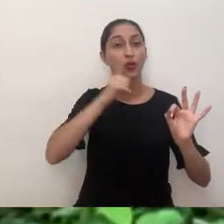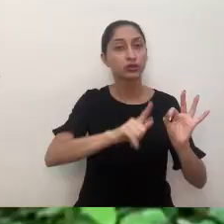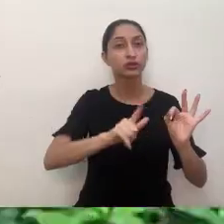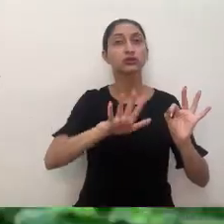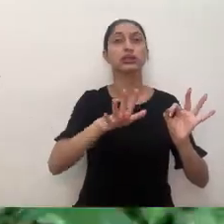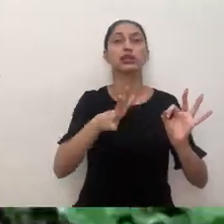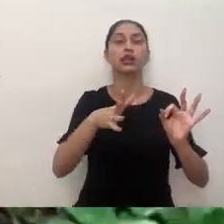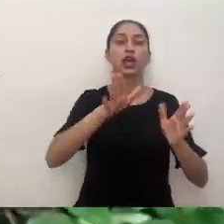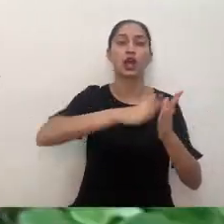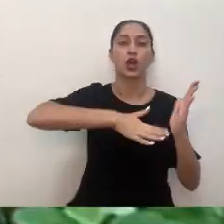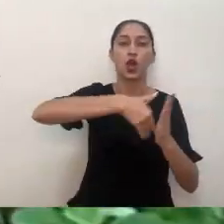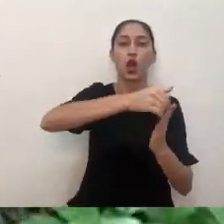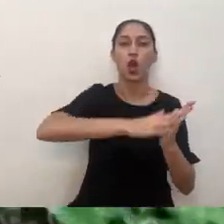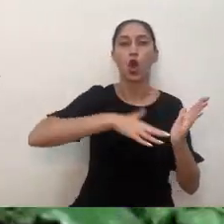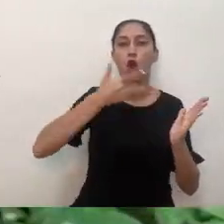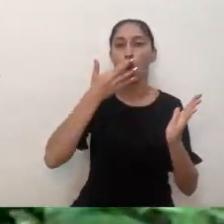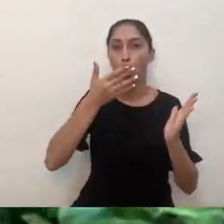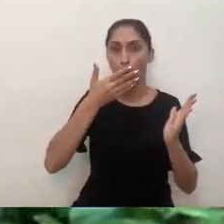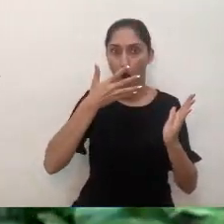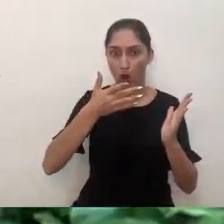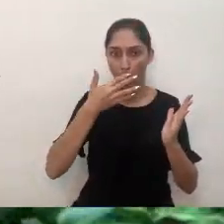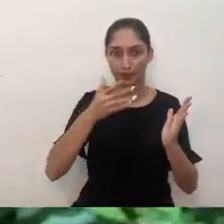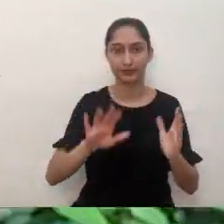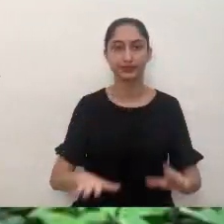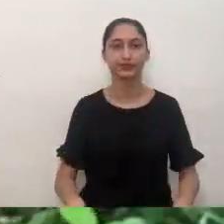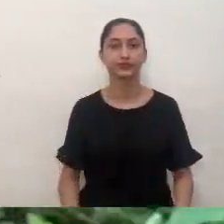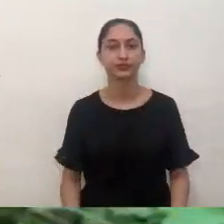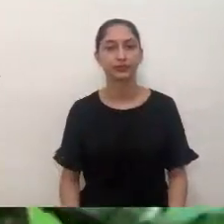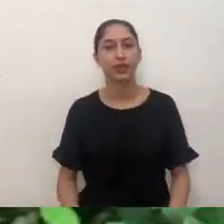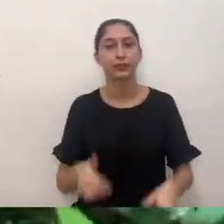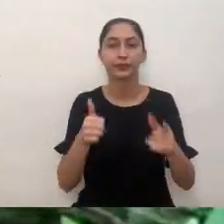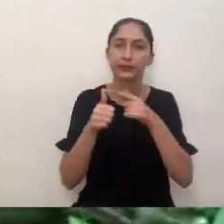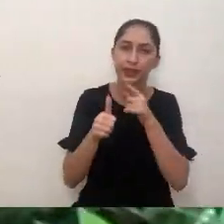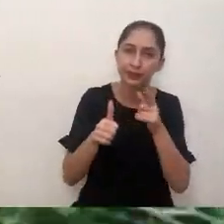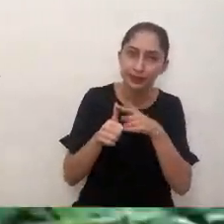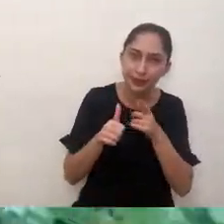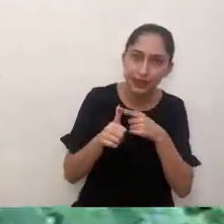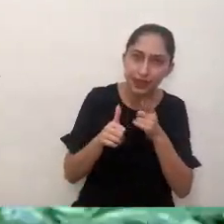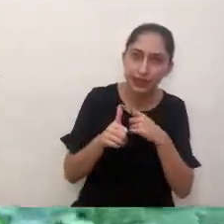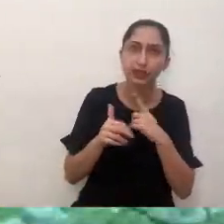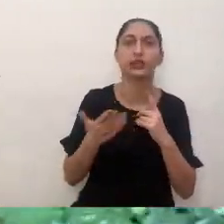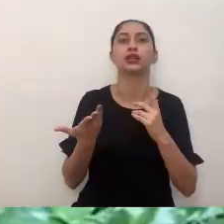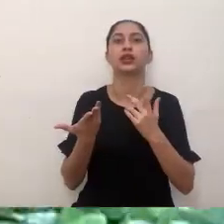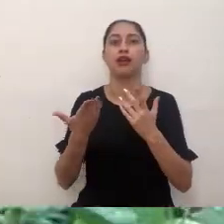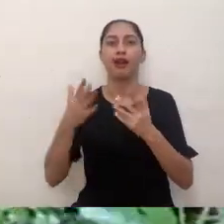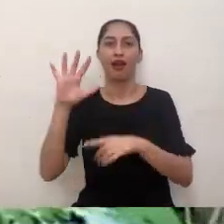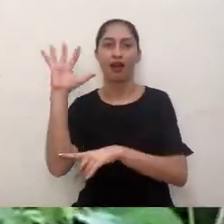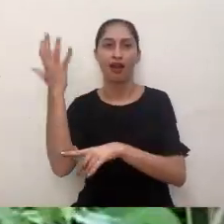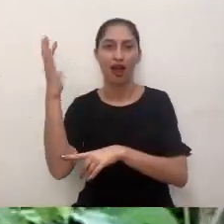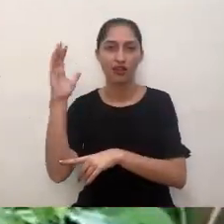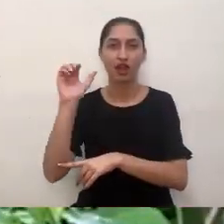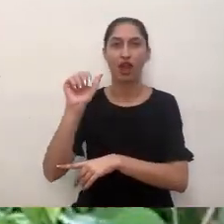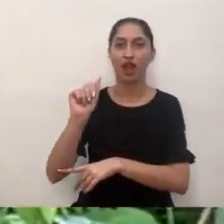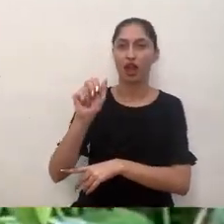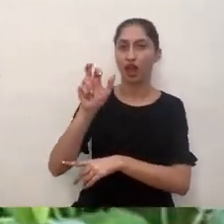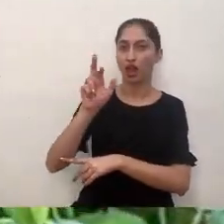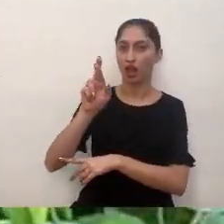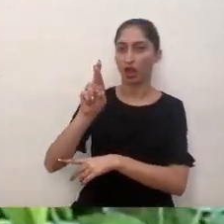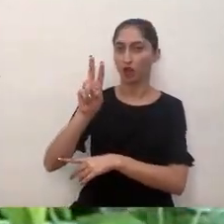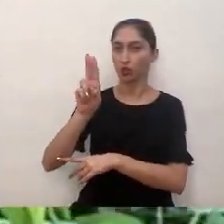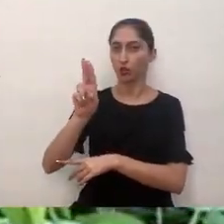tingimento. Porque antes você vai lá na mata, tira a casca da aroeira, de tingui,